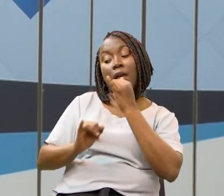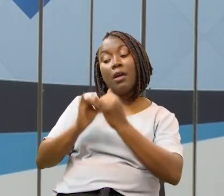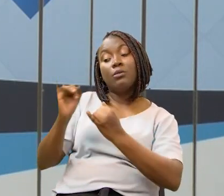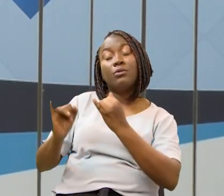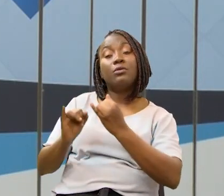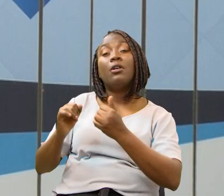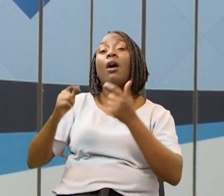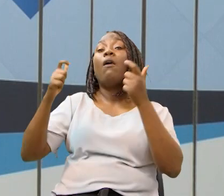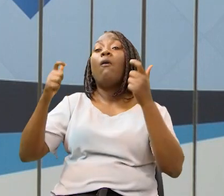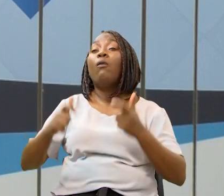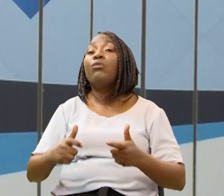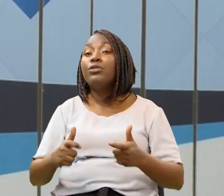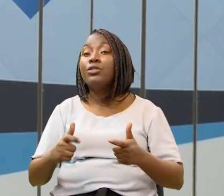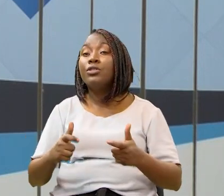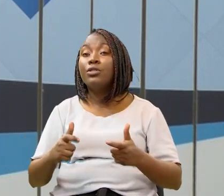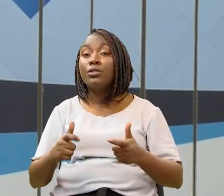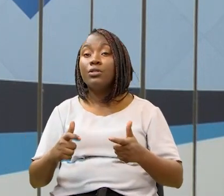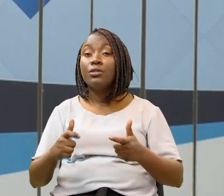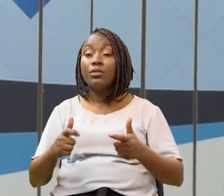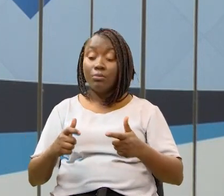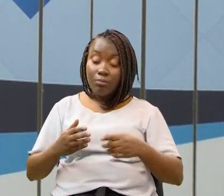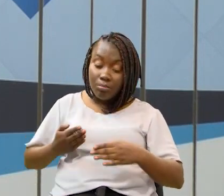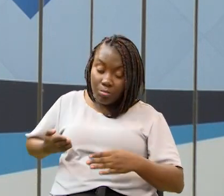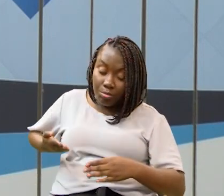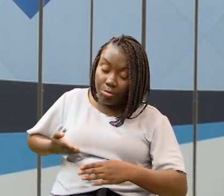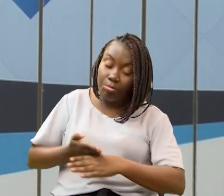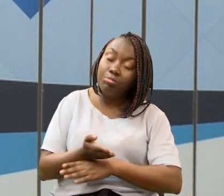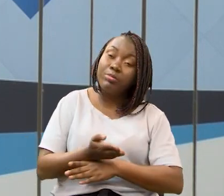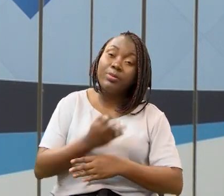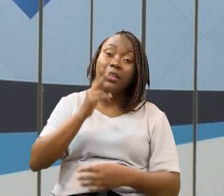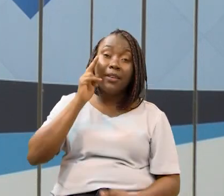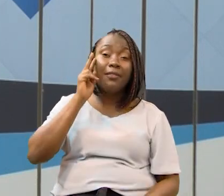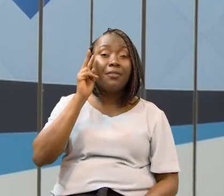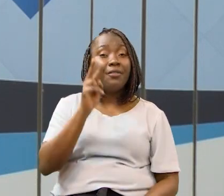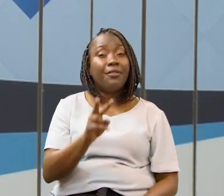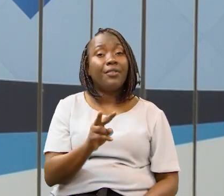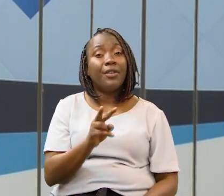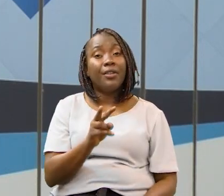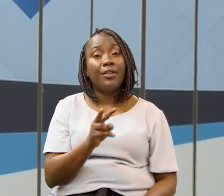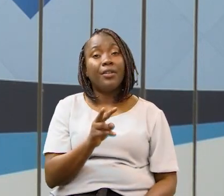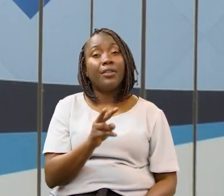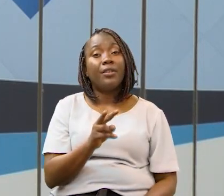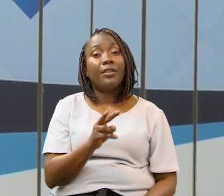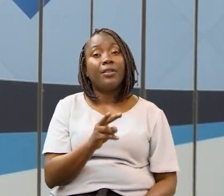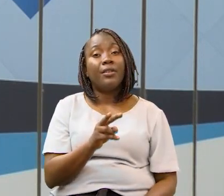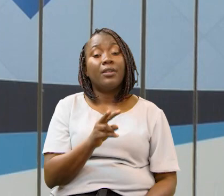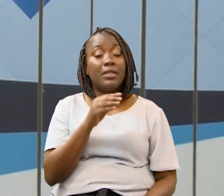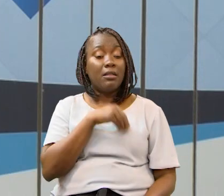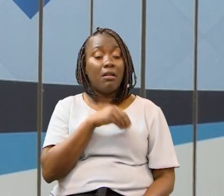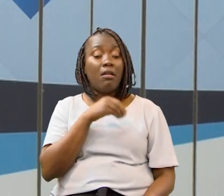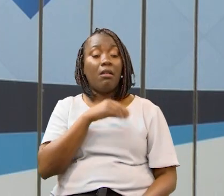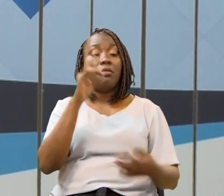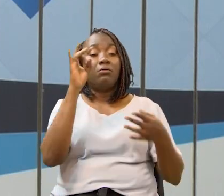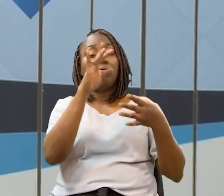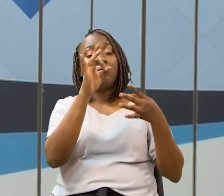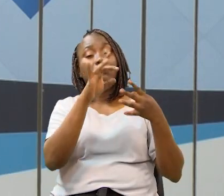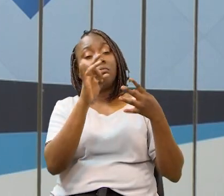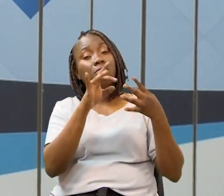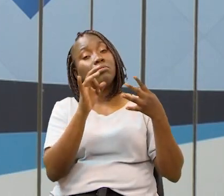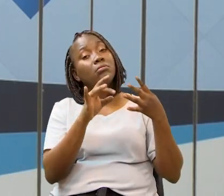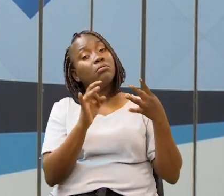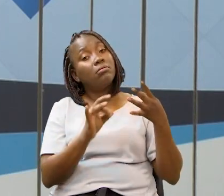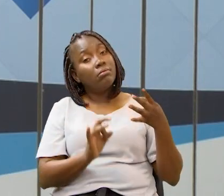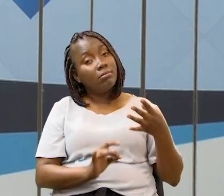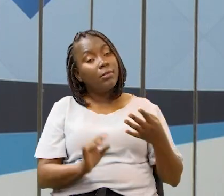dados aonde é possível acessar e ver de fato, né, quem ganha tanto,